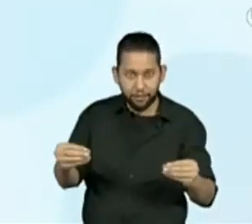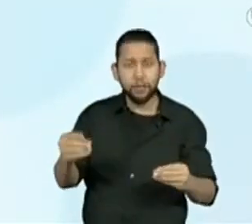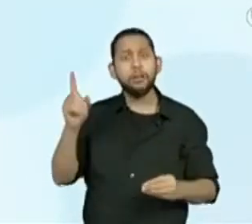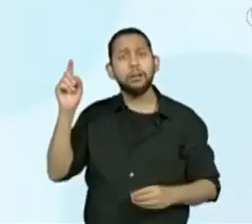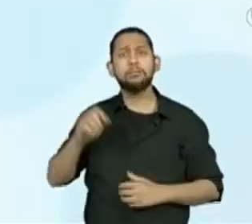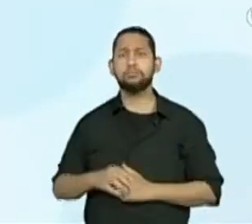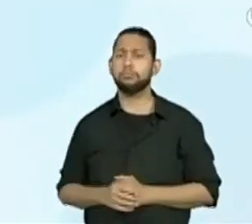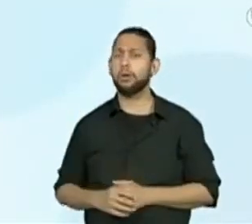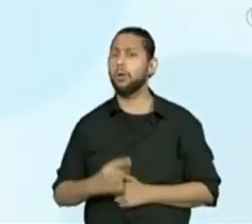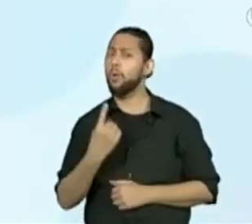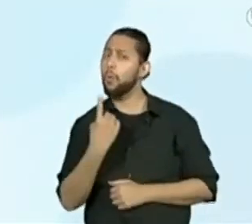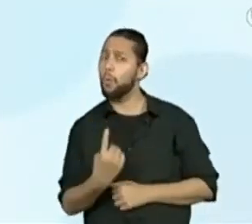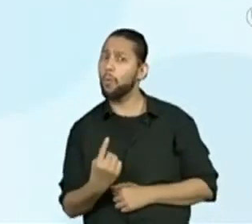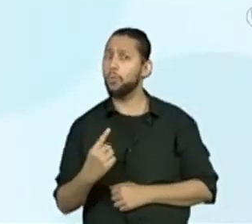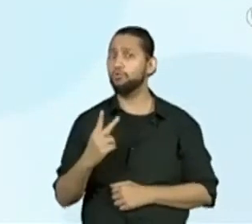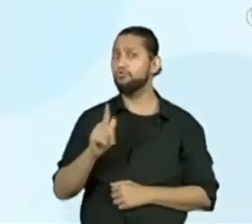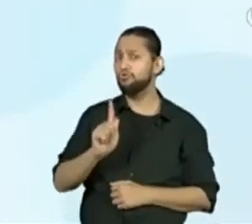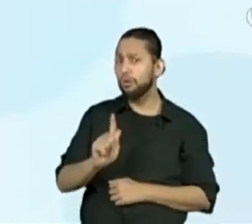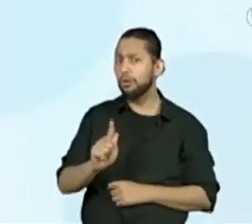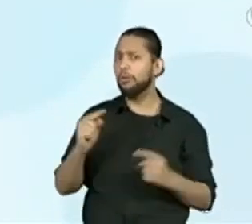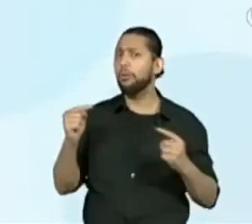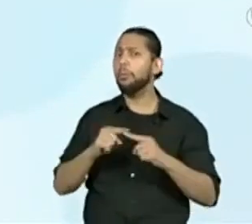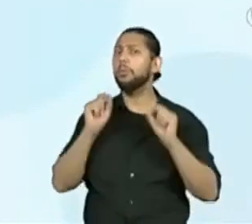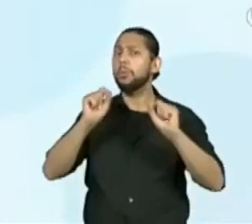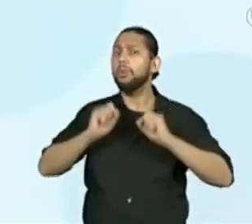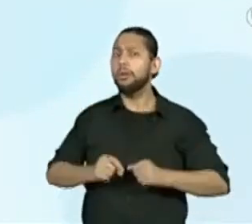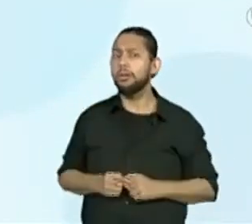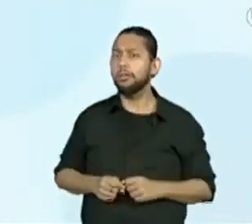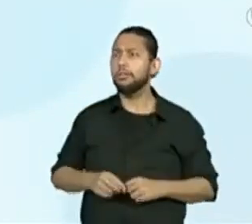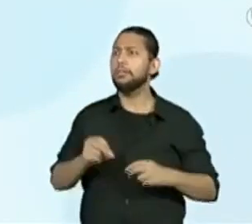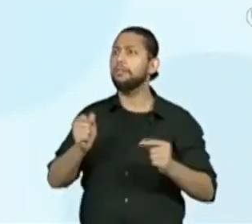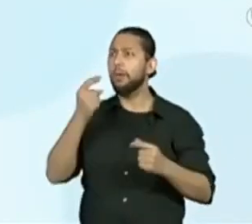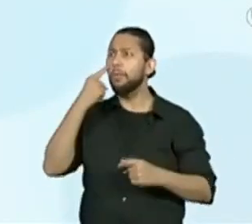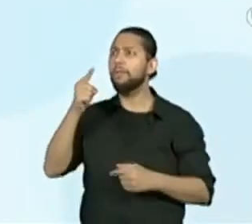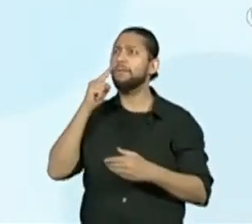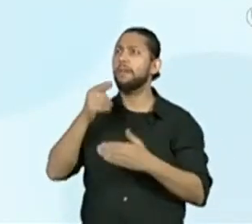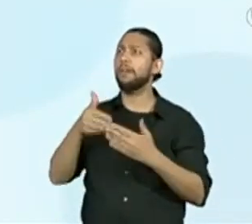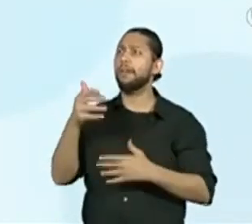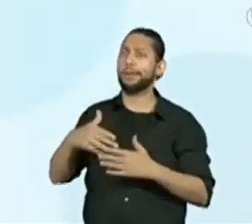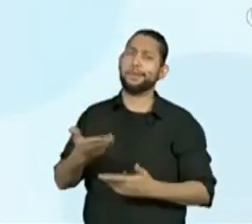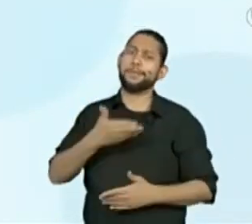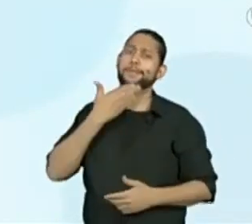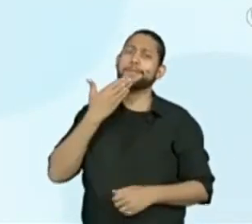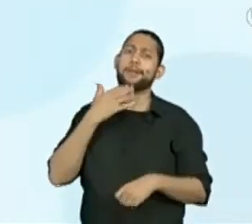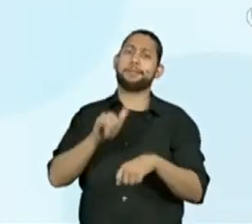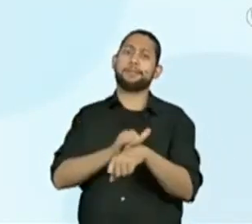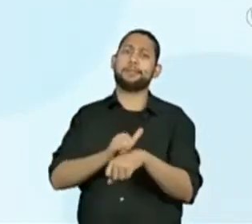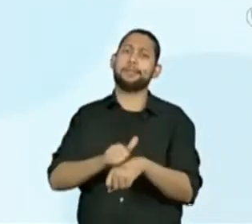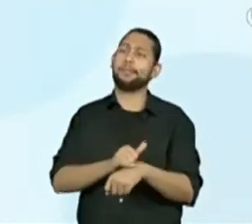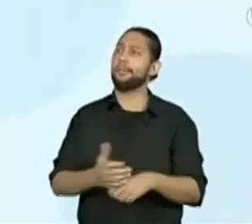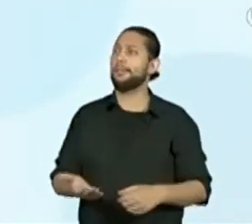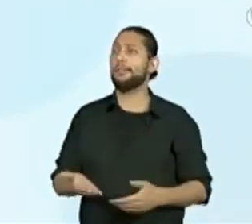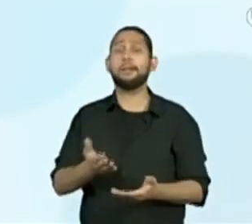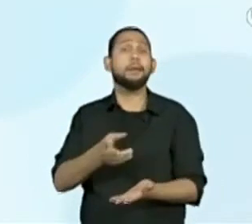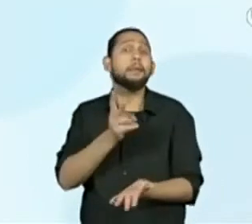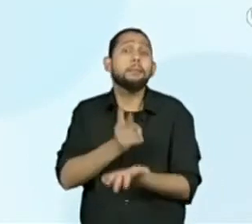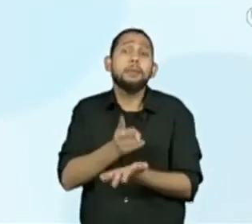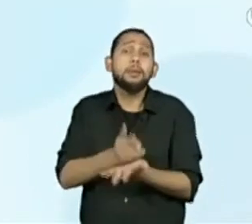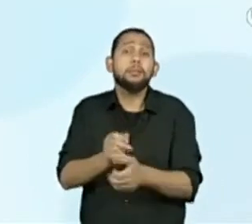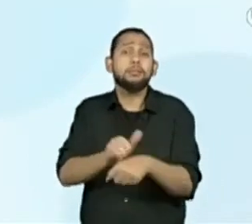1 kg de berinjela criançada escreve professora mesma